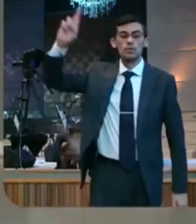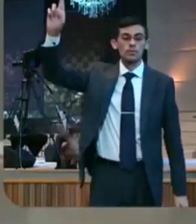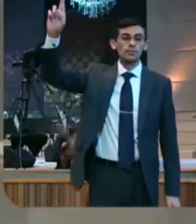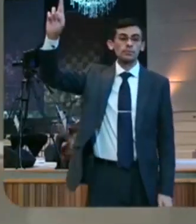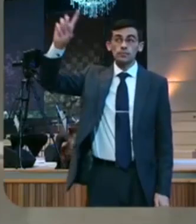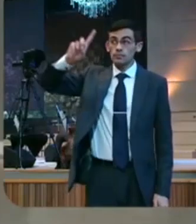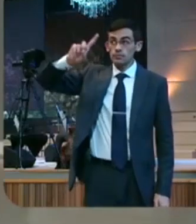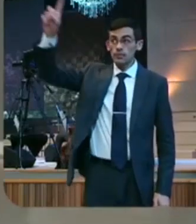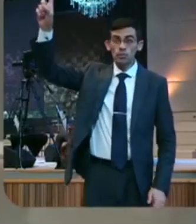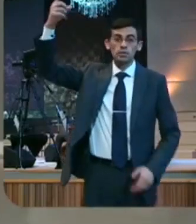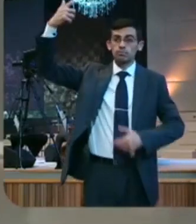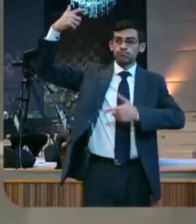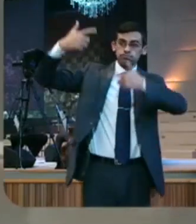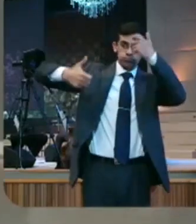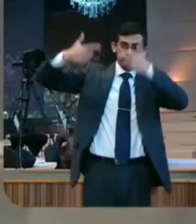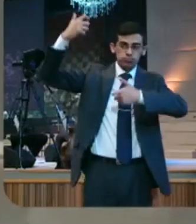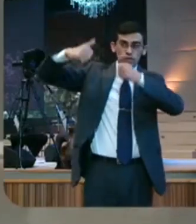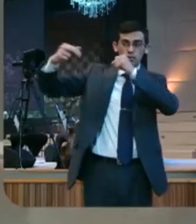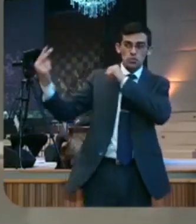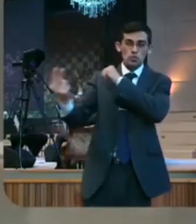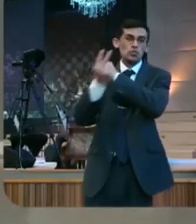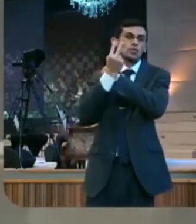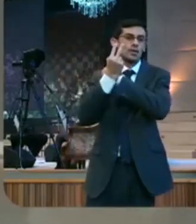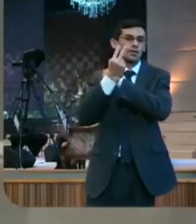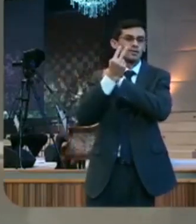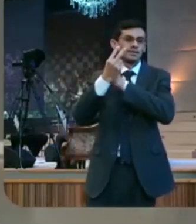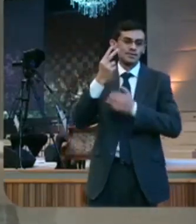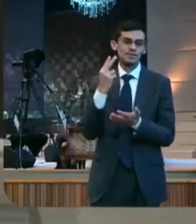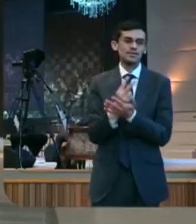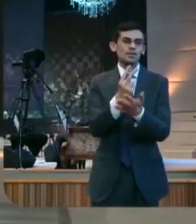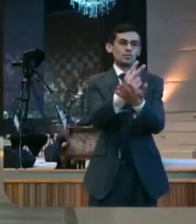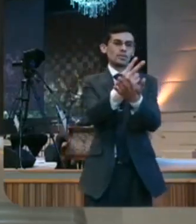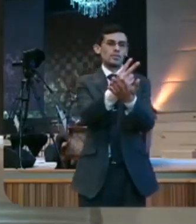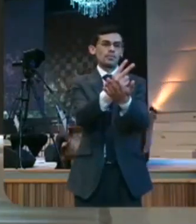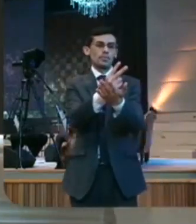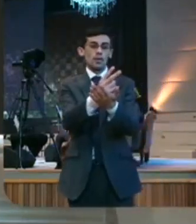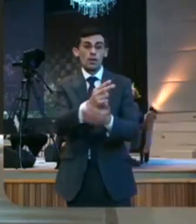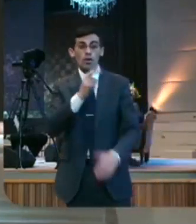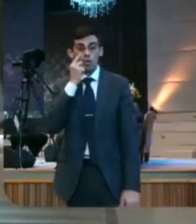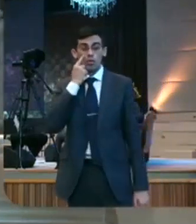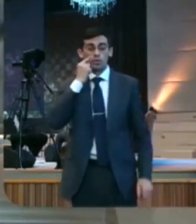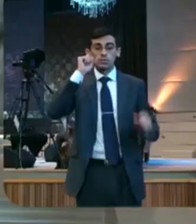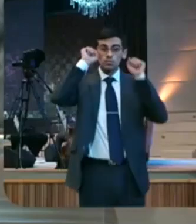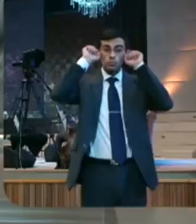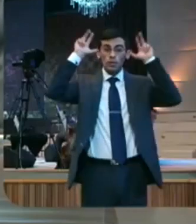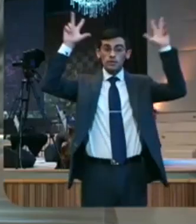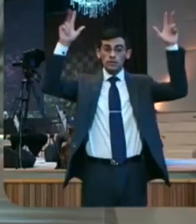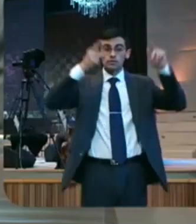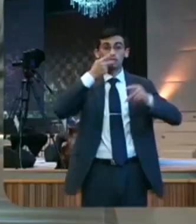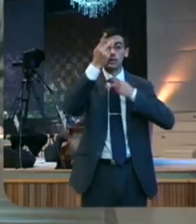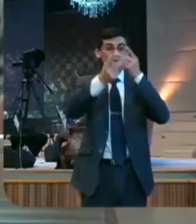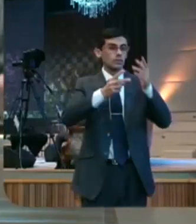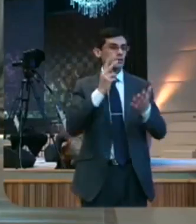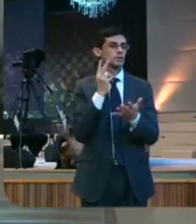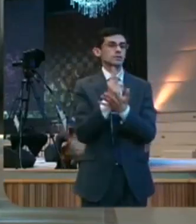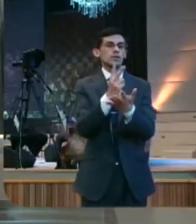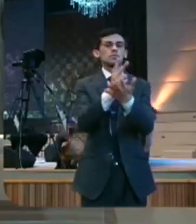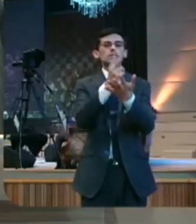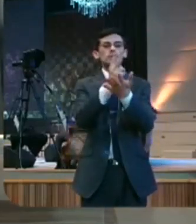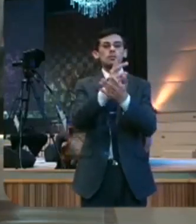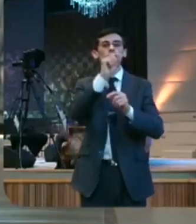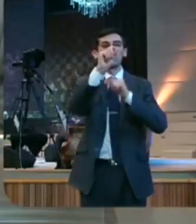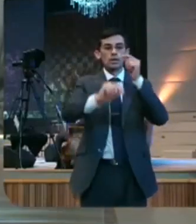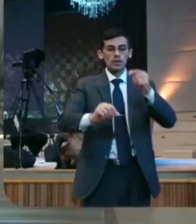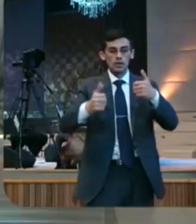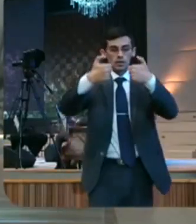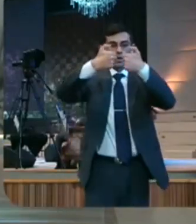lutar batalhas que você não pode lutar. Olha só o que Moisés dizia toda vez que ele colocava a